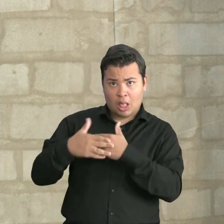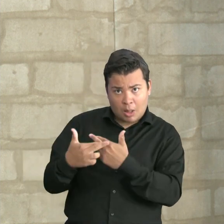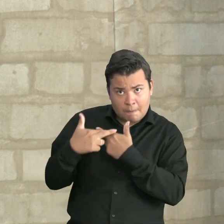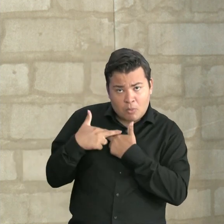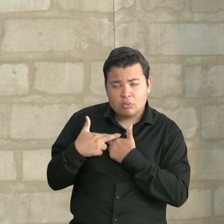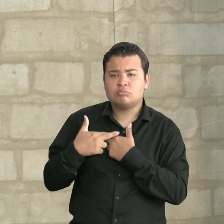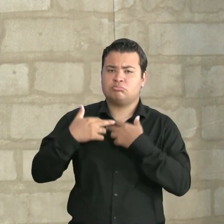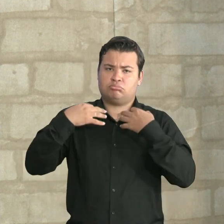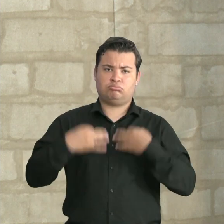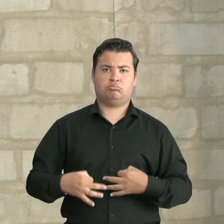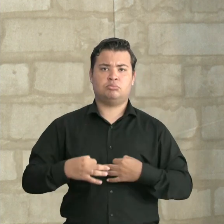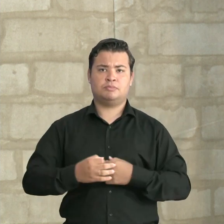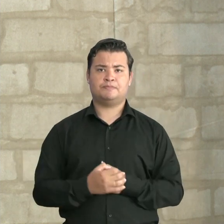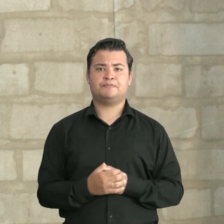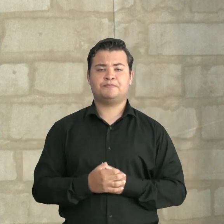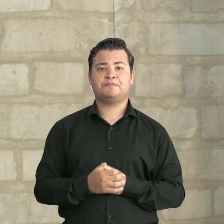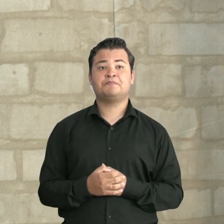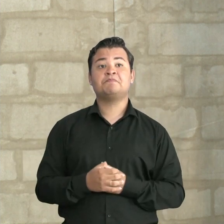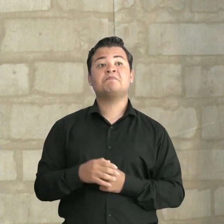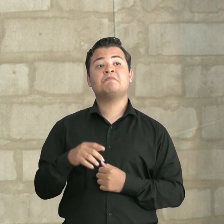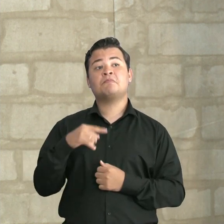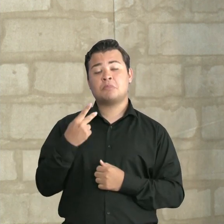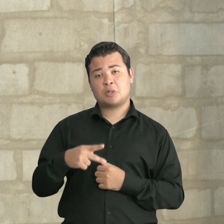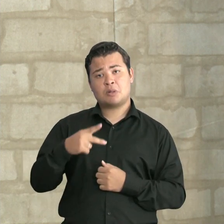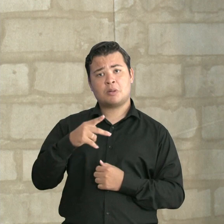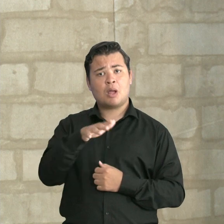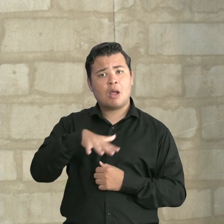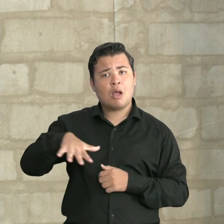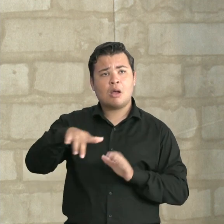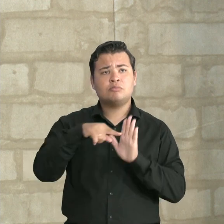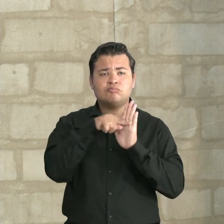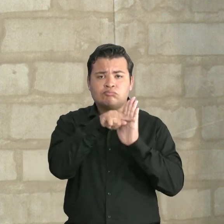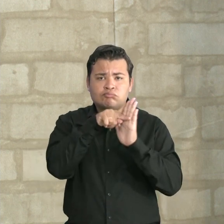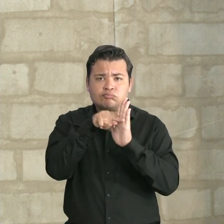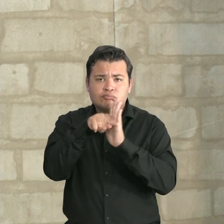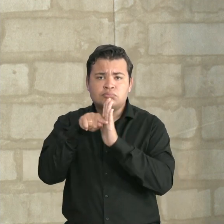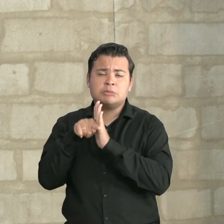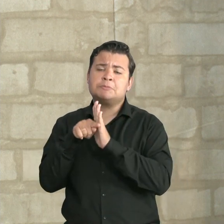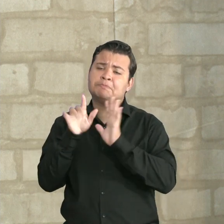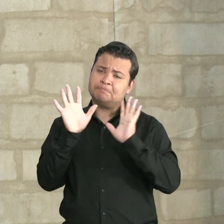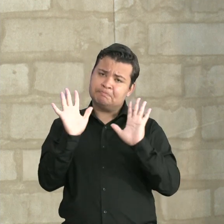nesse sentido, as nossas pesquisas, eu diria que o nosso